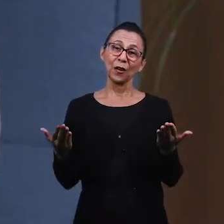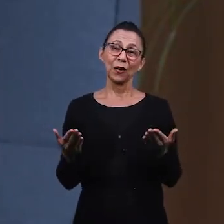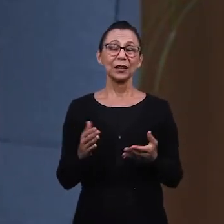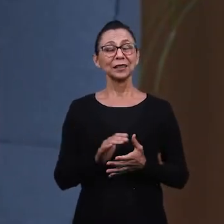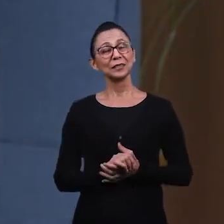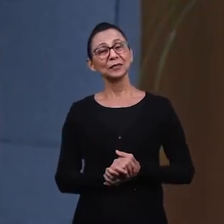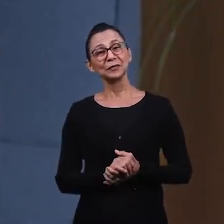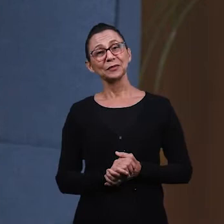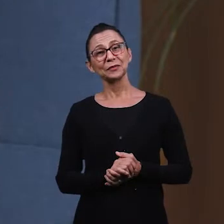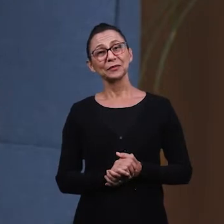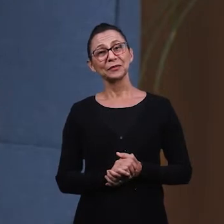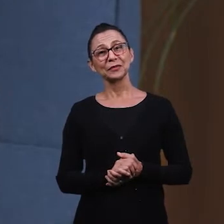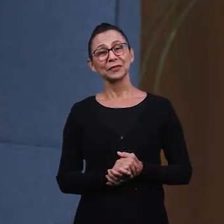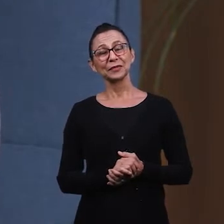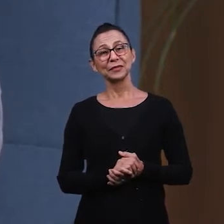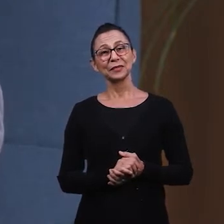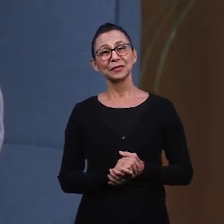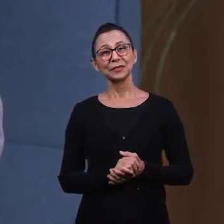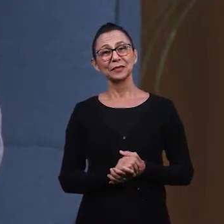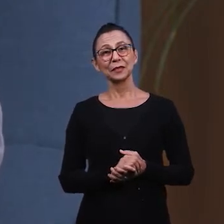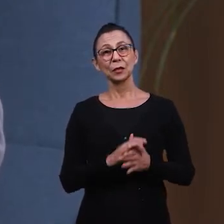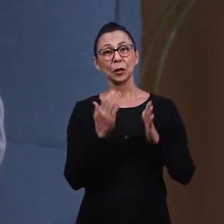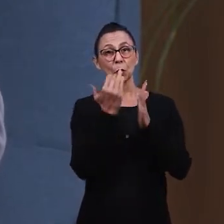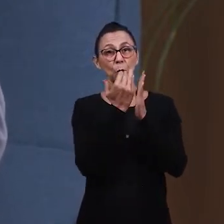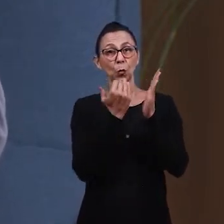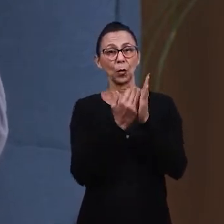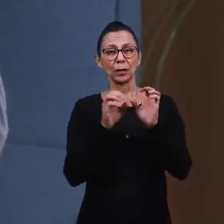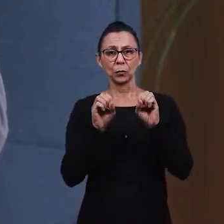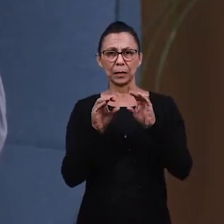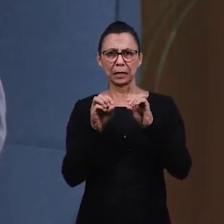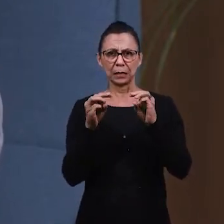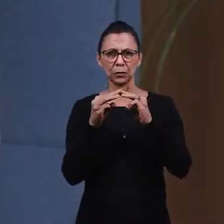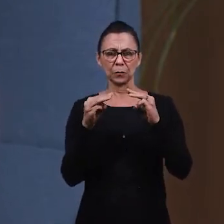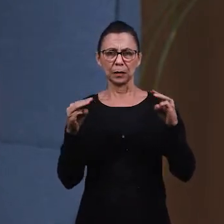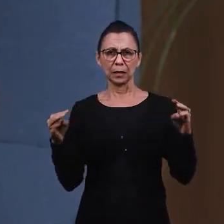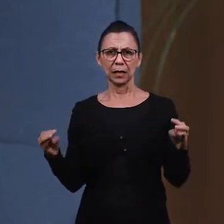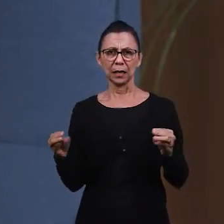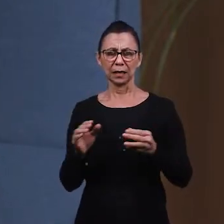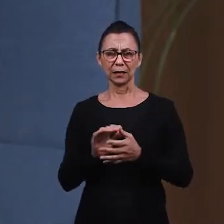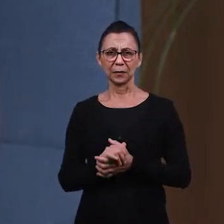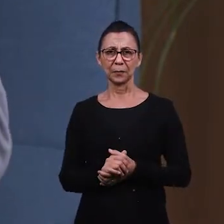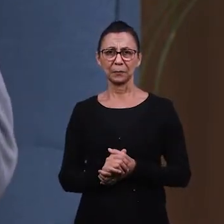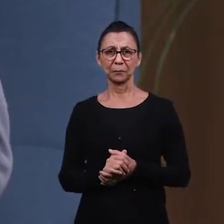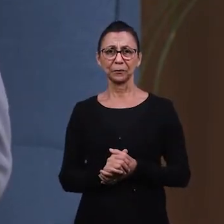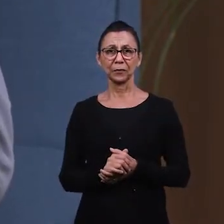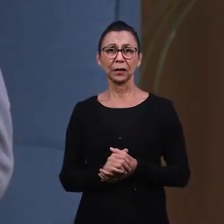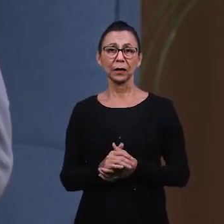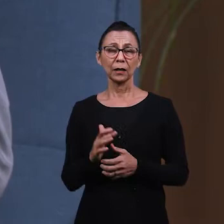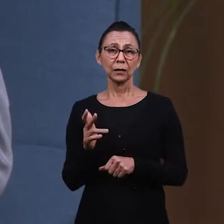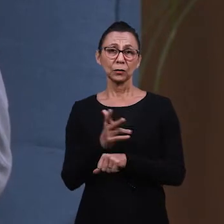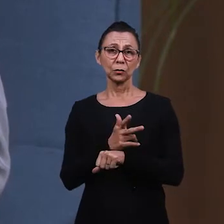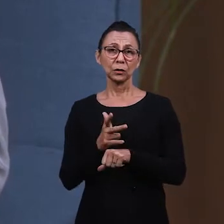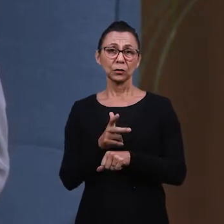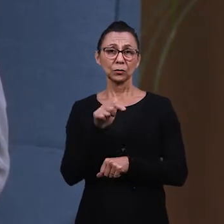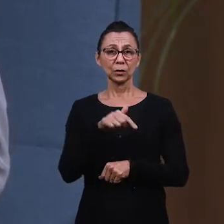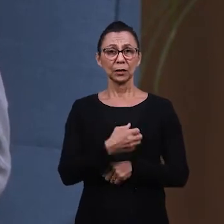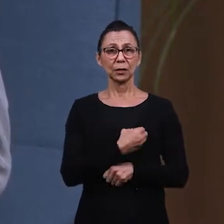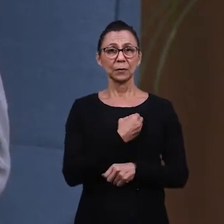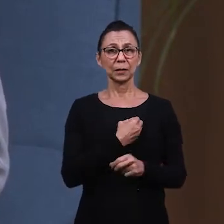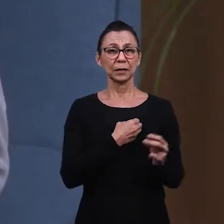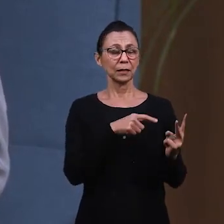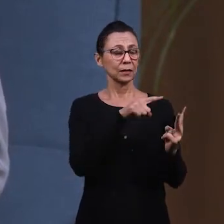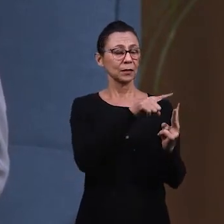você já está participando do quadro Lições do Manaim. E eu já recebo aqui comigo no nosso estúdio os